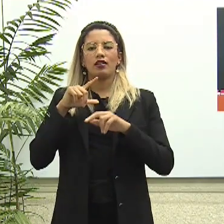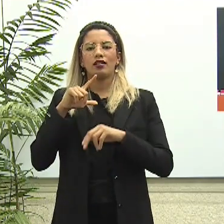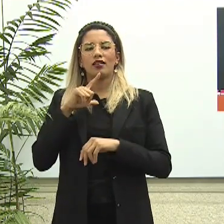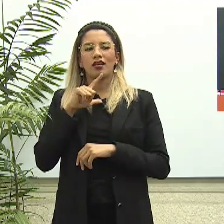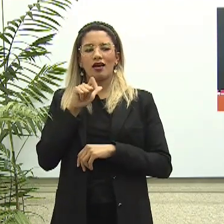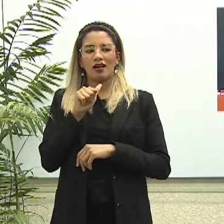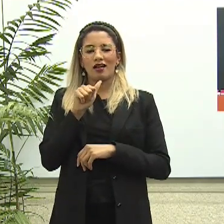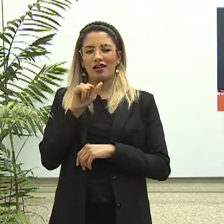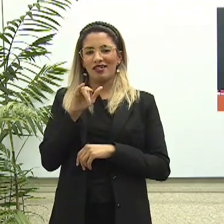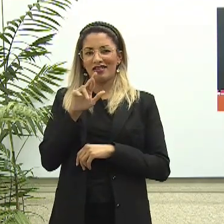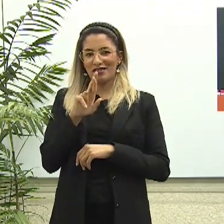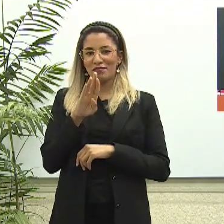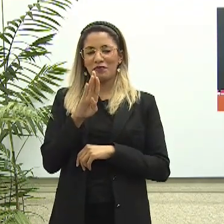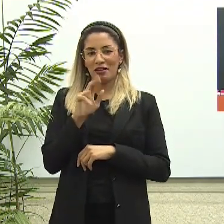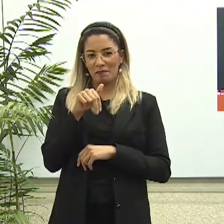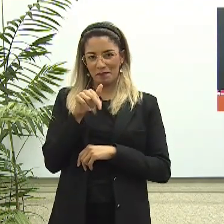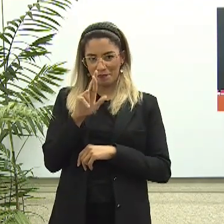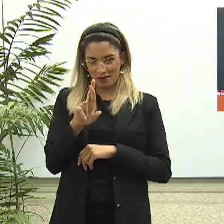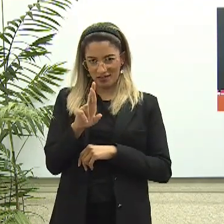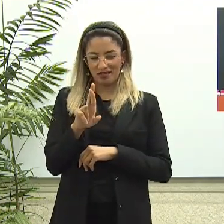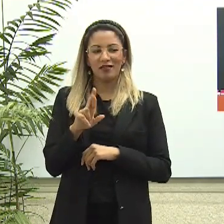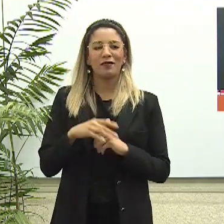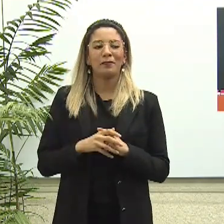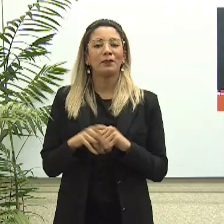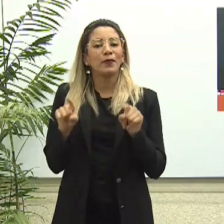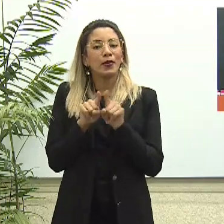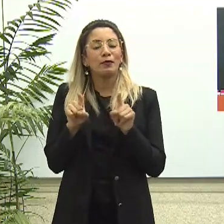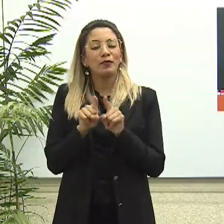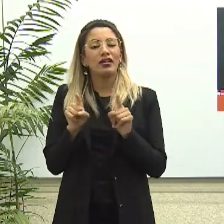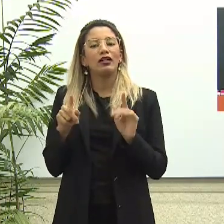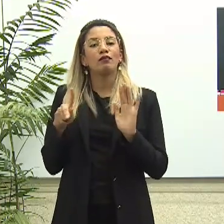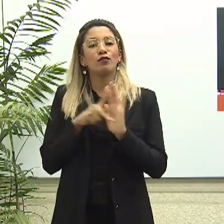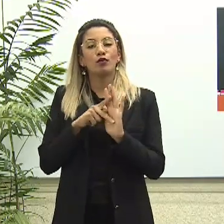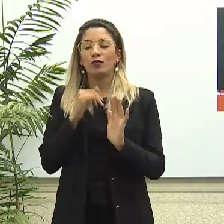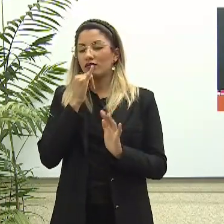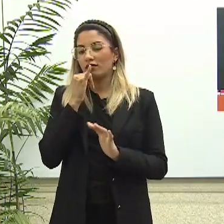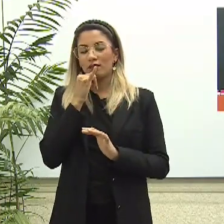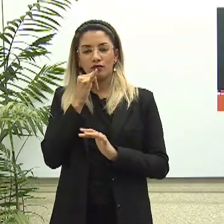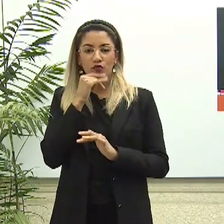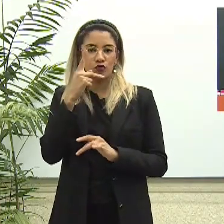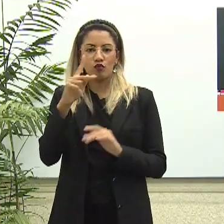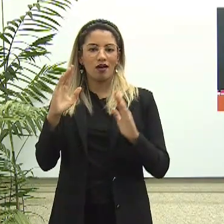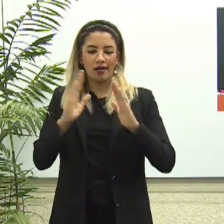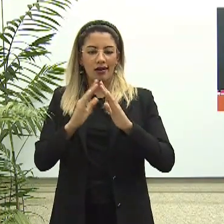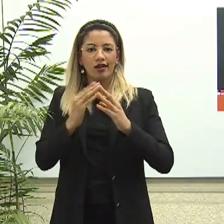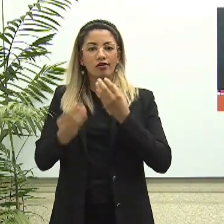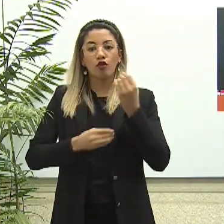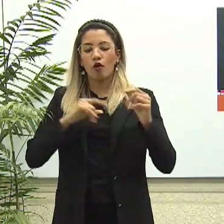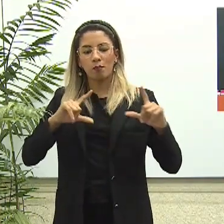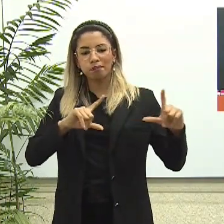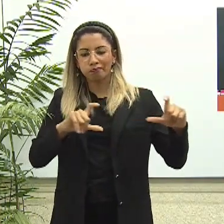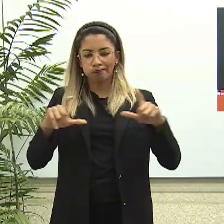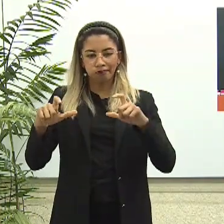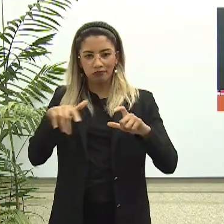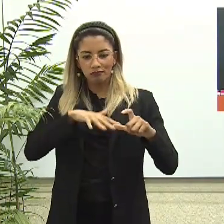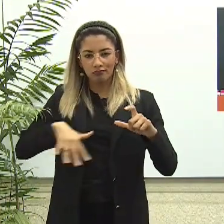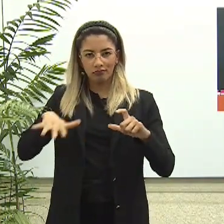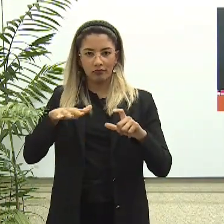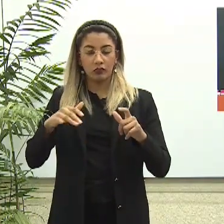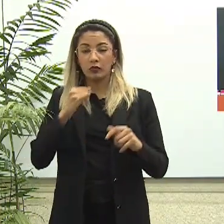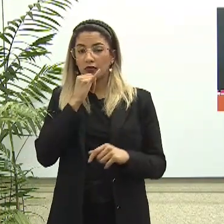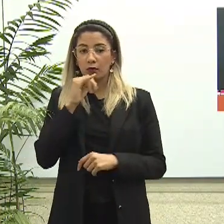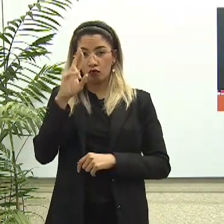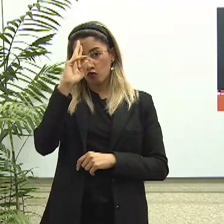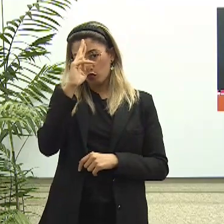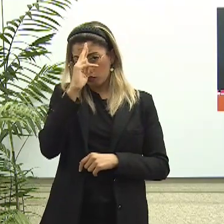essa essa essa plataformização até mesmo da do quarto da sua casa então por e o próprio Uber por quê